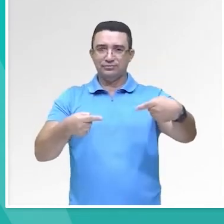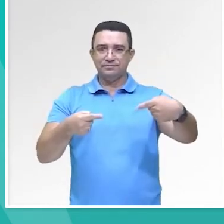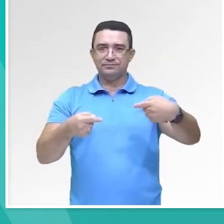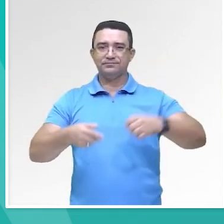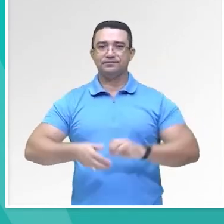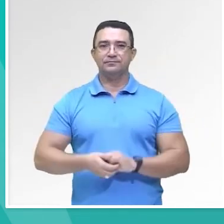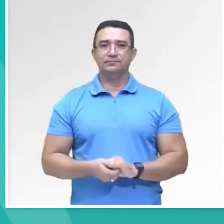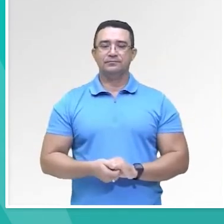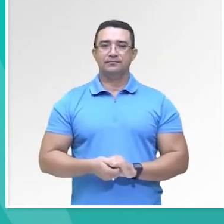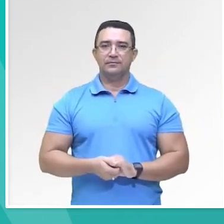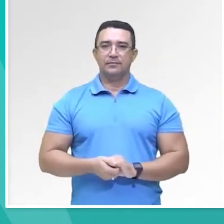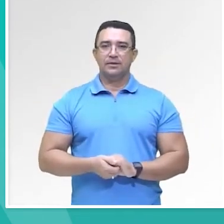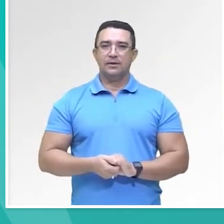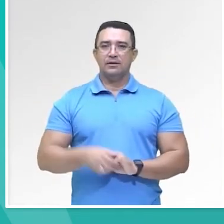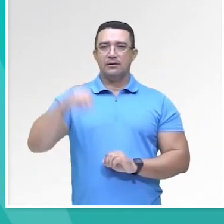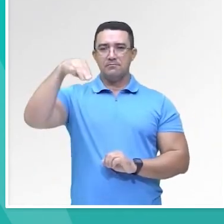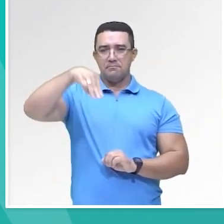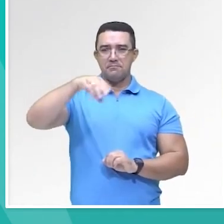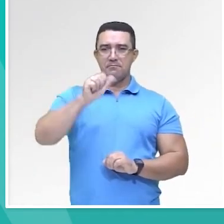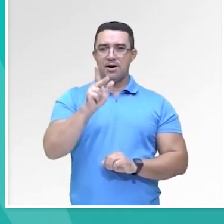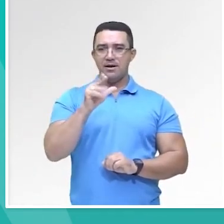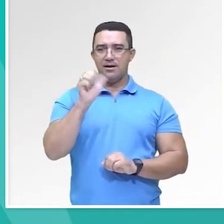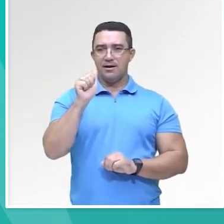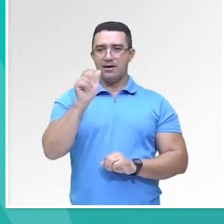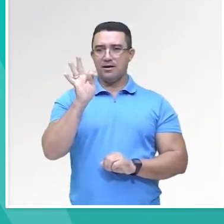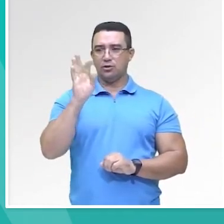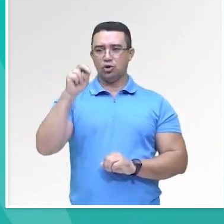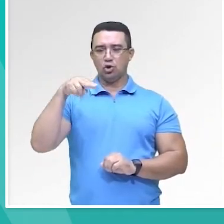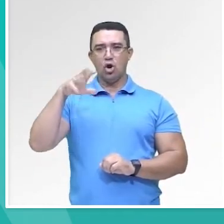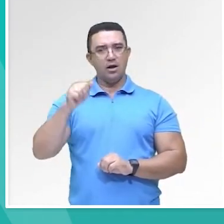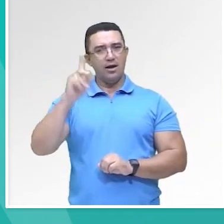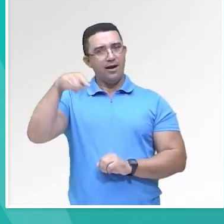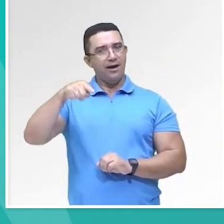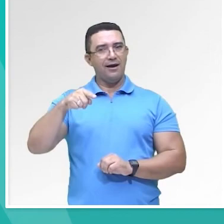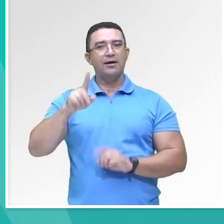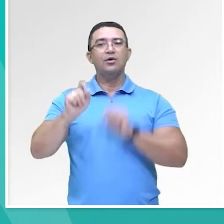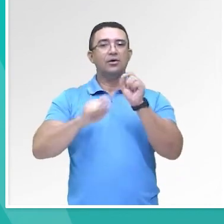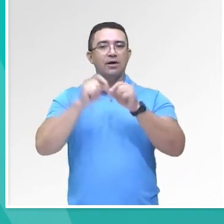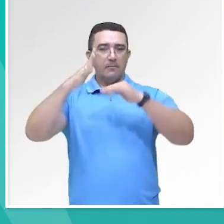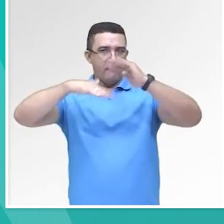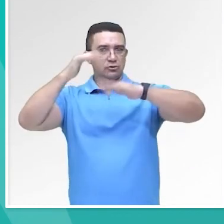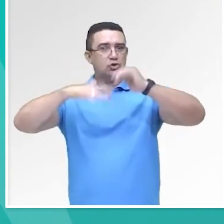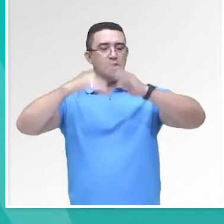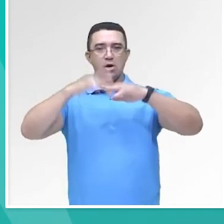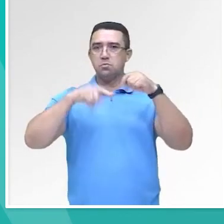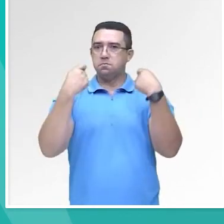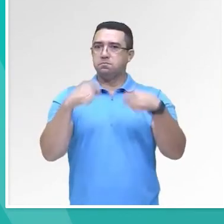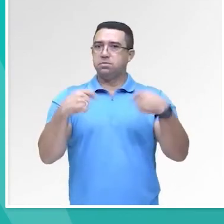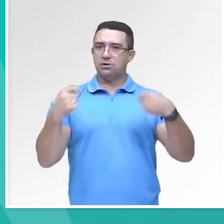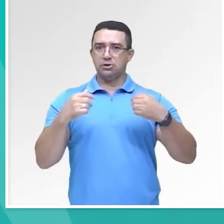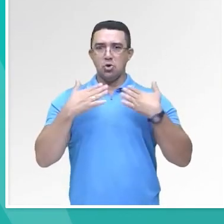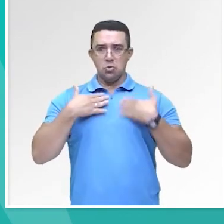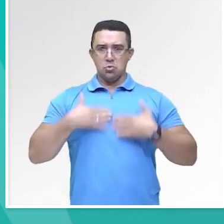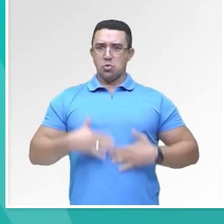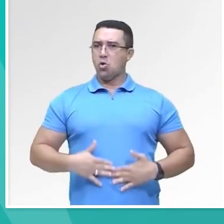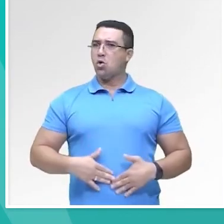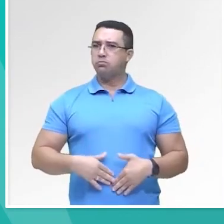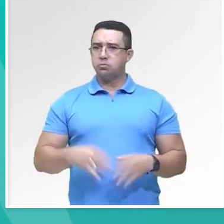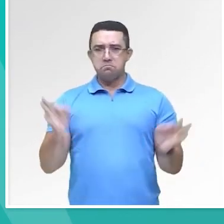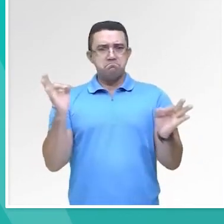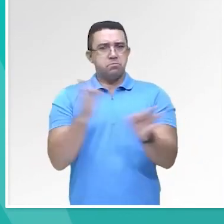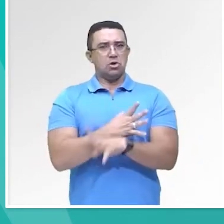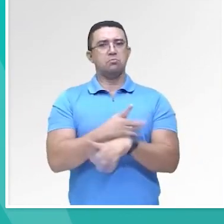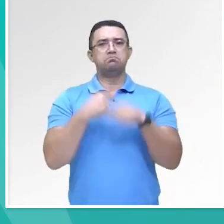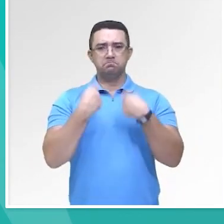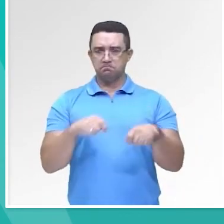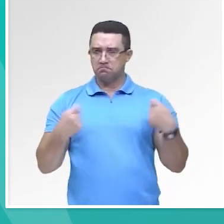a maratona é uma corrida de longa distância, onde o seu atleta tem que estar super preparado,